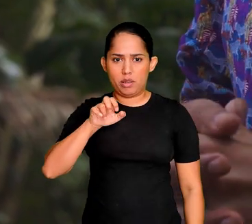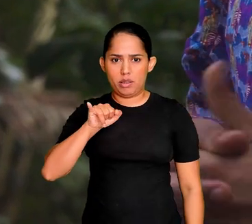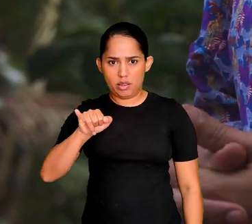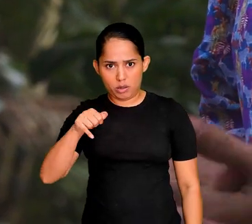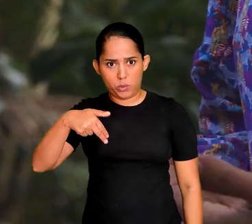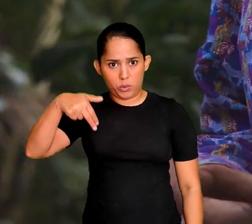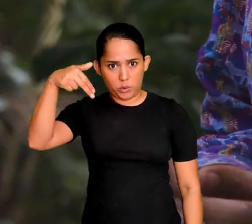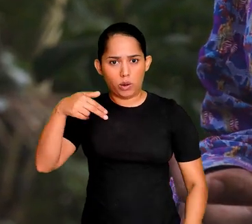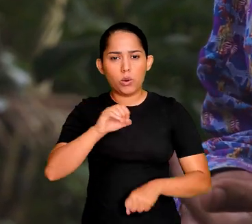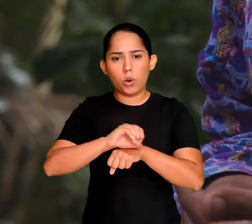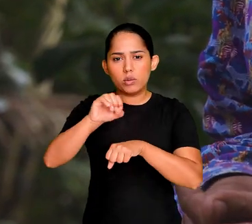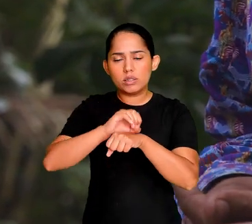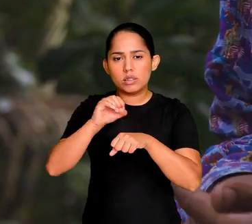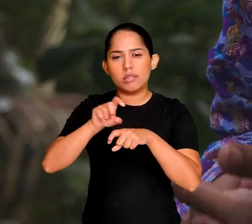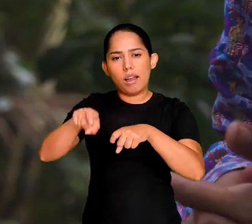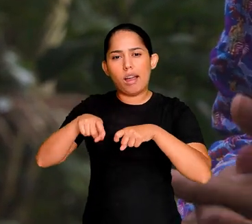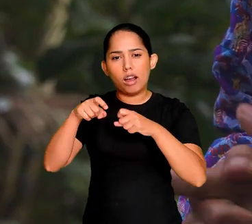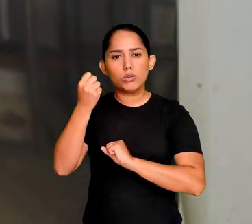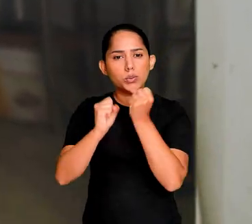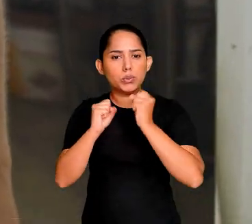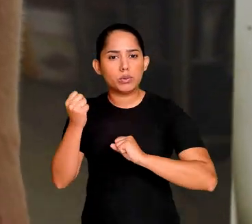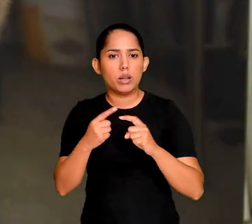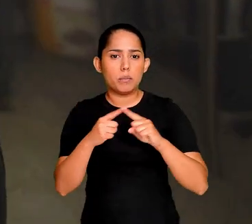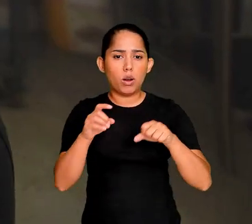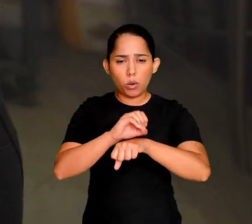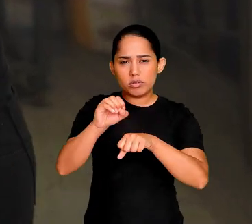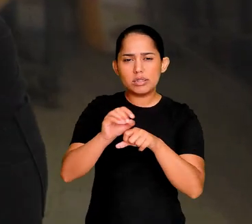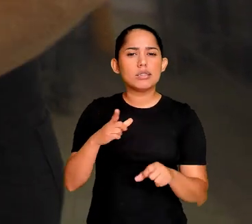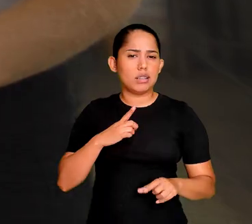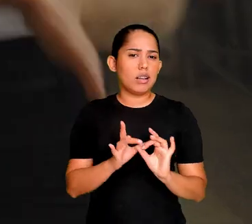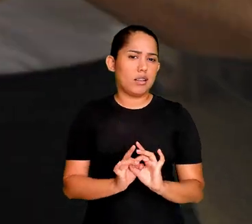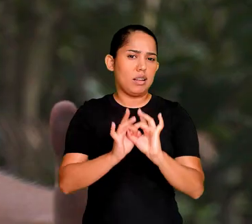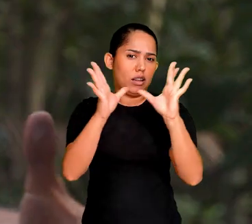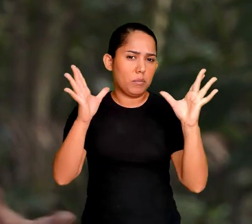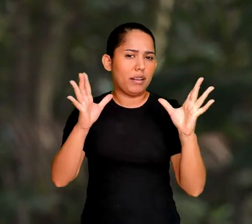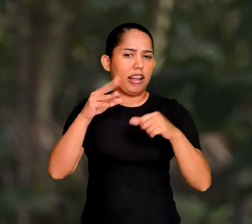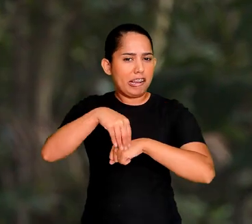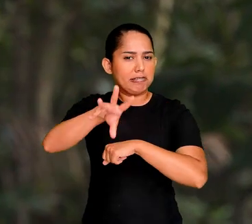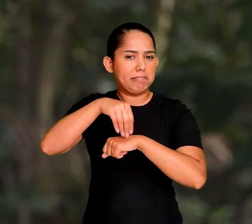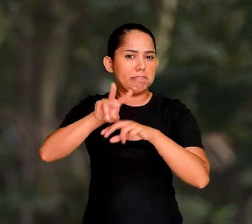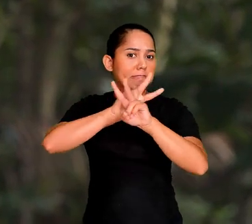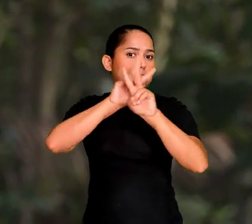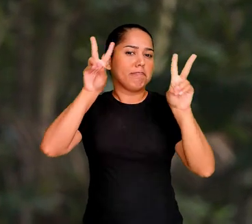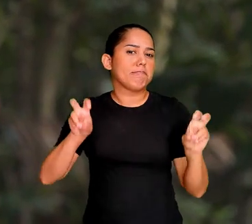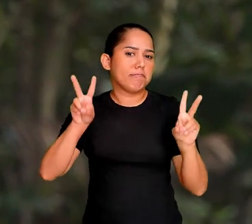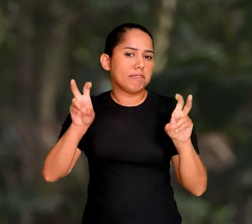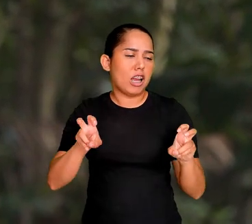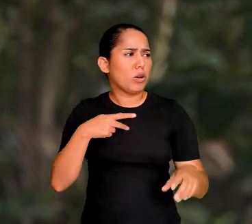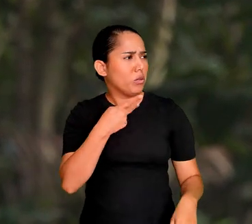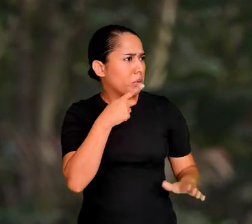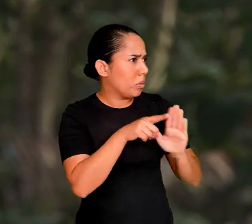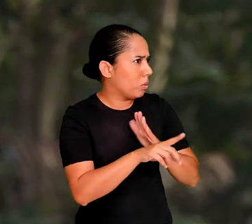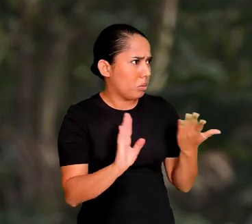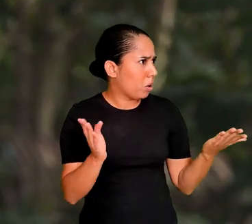Piraí do Norte, de dar oficina de agroindústria. Como é uma oficina, eles dão bastante liberdade, né, de tema.